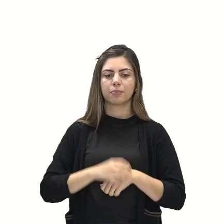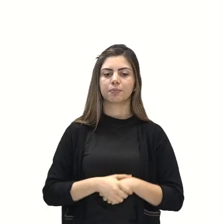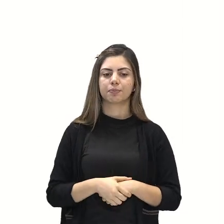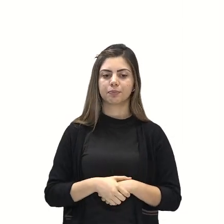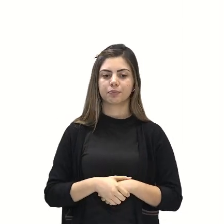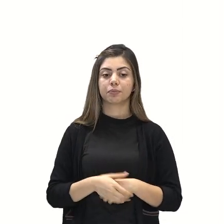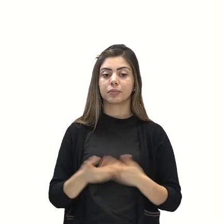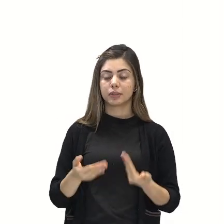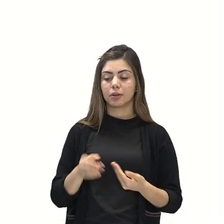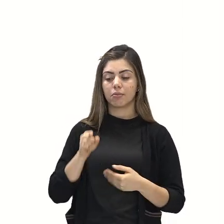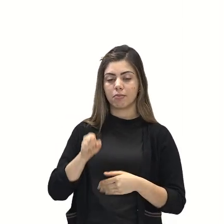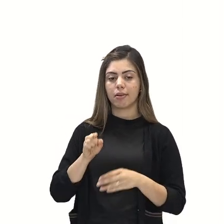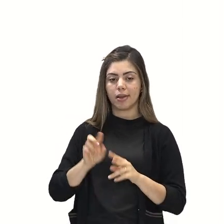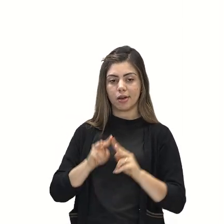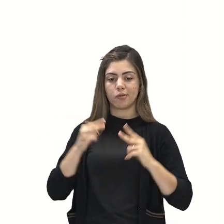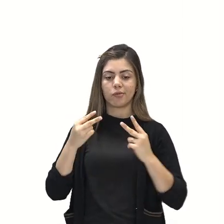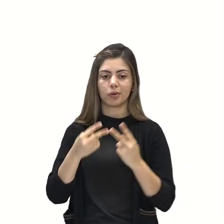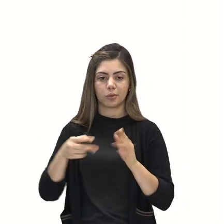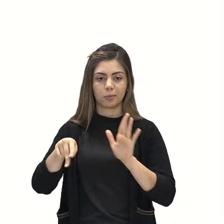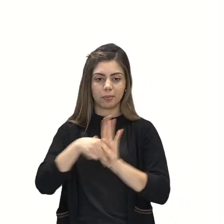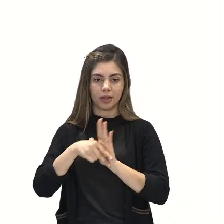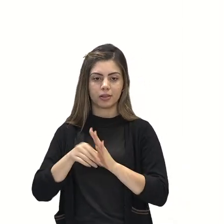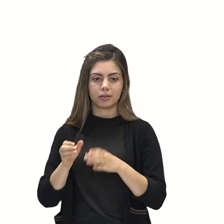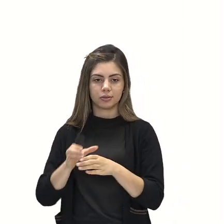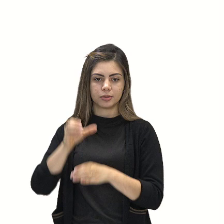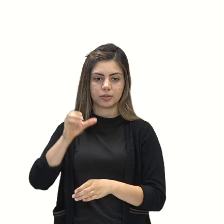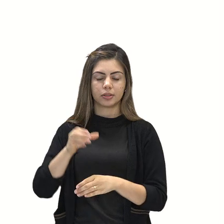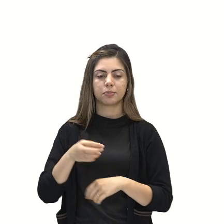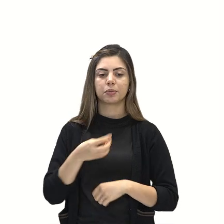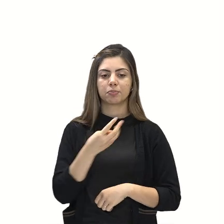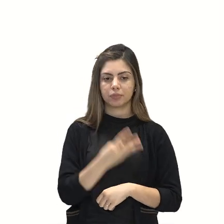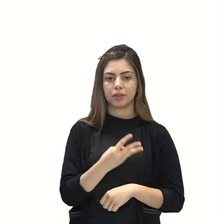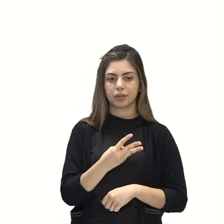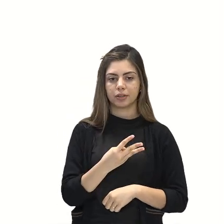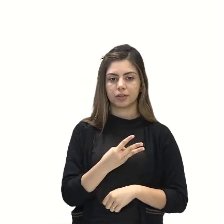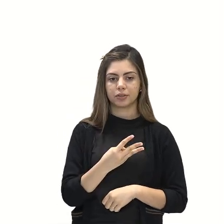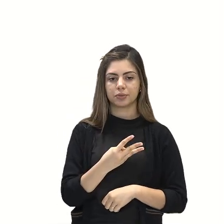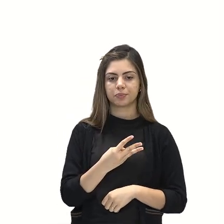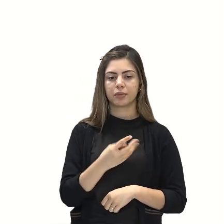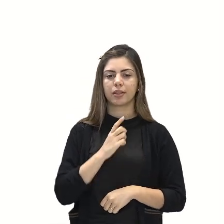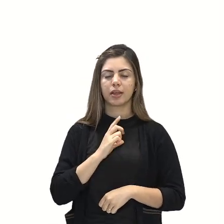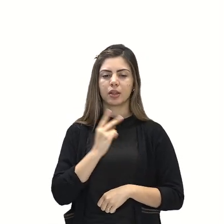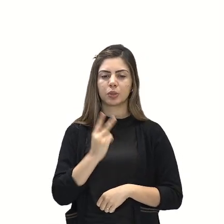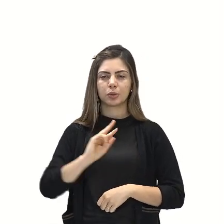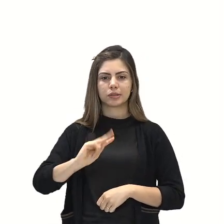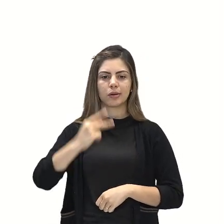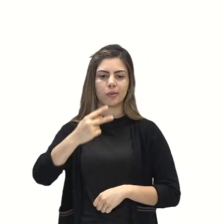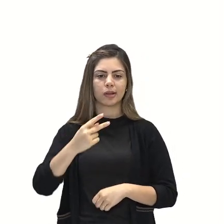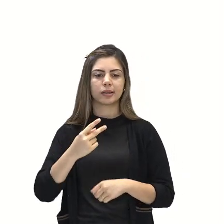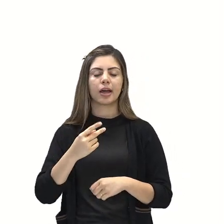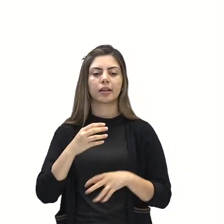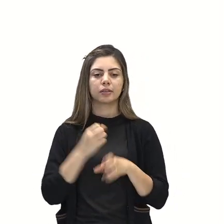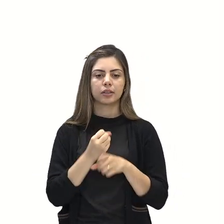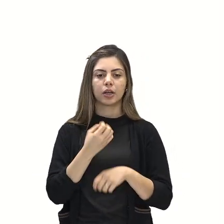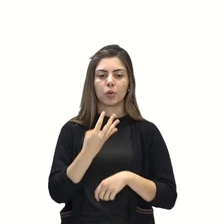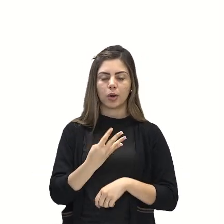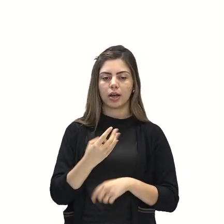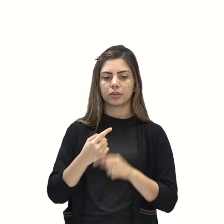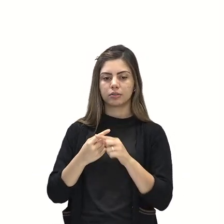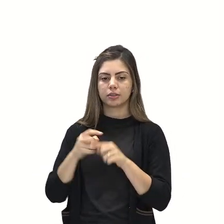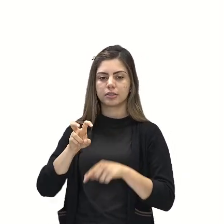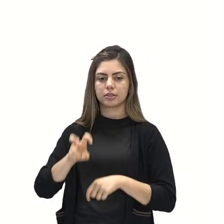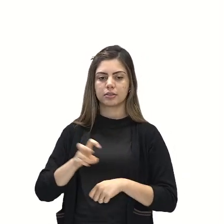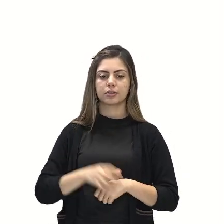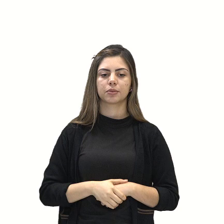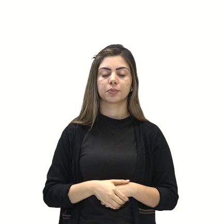Então, o volume desse cilindro, primeira potência, 3. 2 ao quadrado é 4, vezes 5.